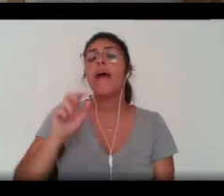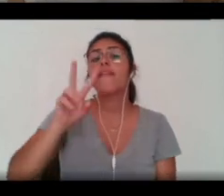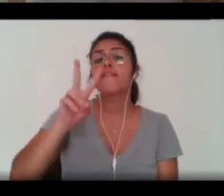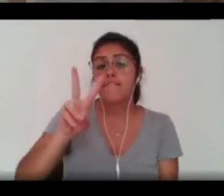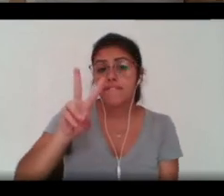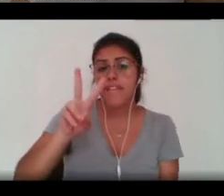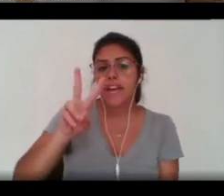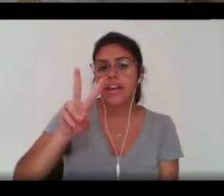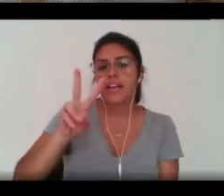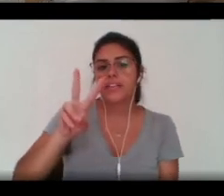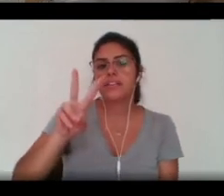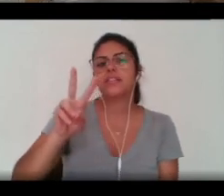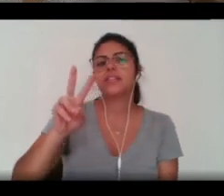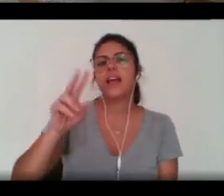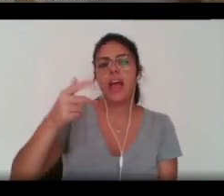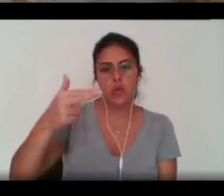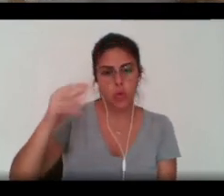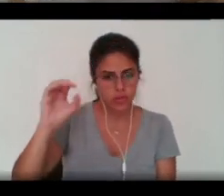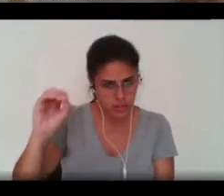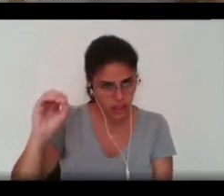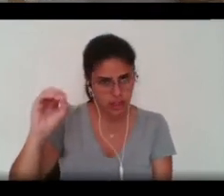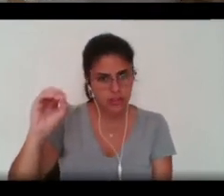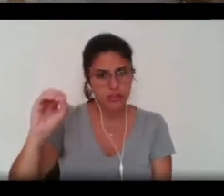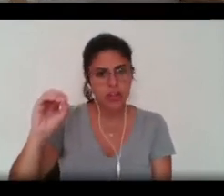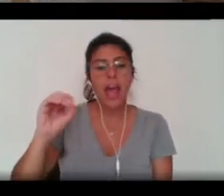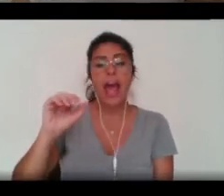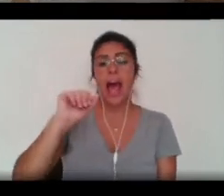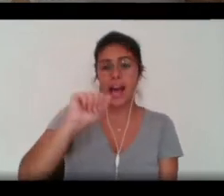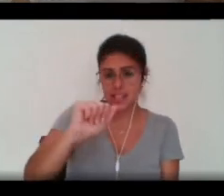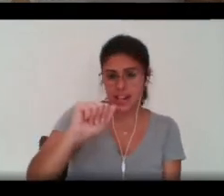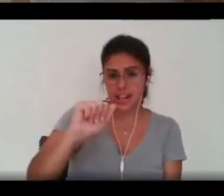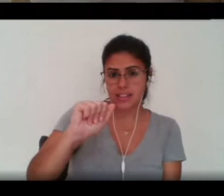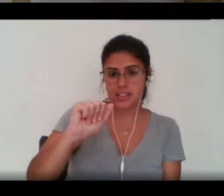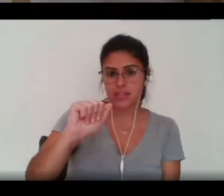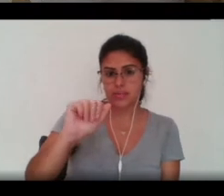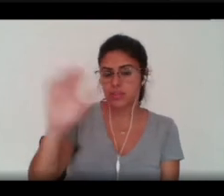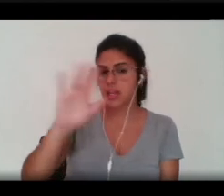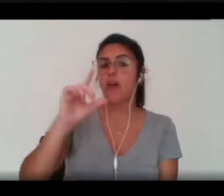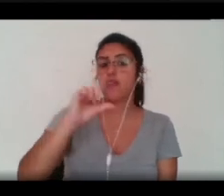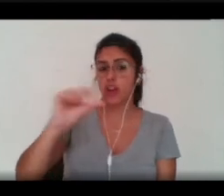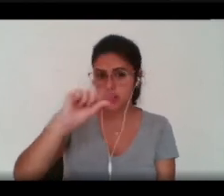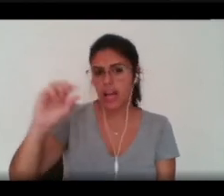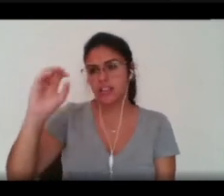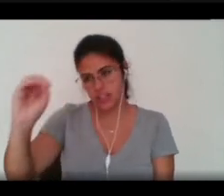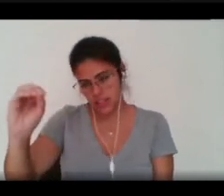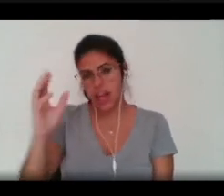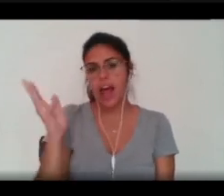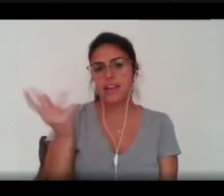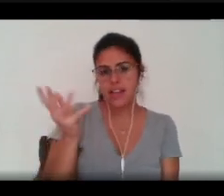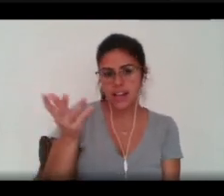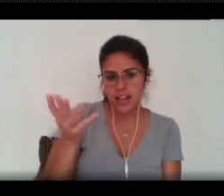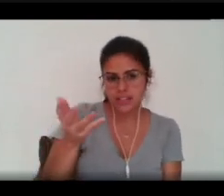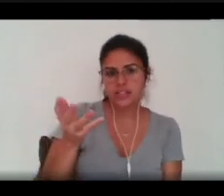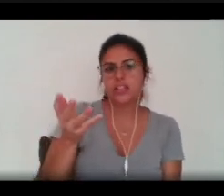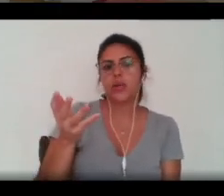aceleração igual a 0. Não é isso? Desculpa, a aceleração é diferente de 0, é isso? Isso mesmo.